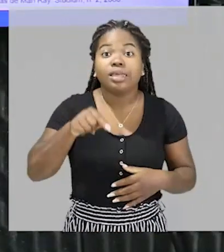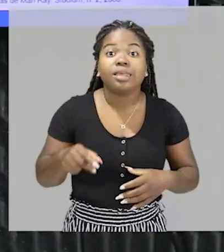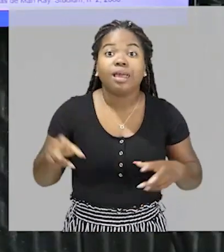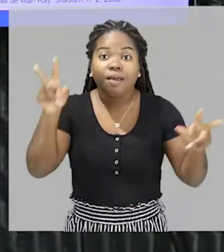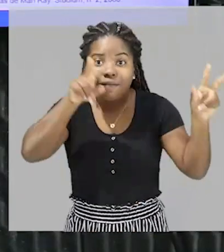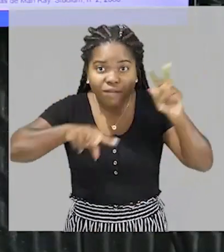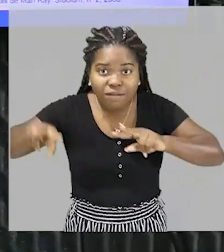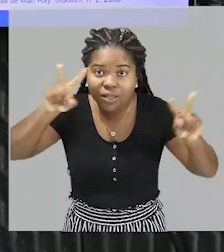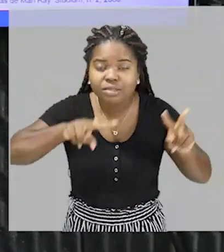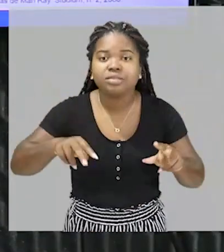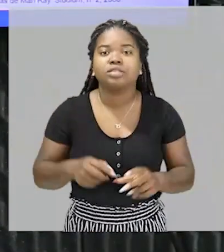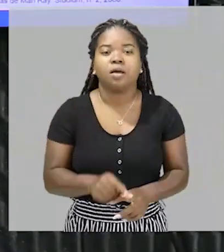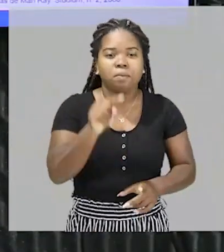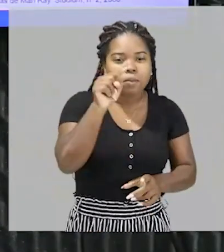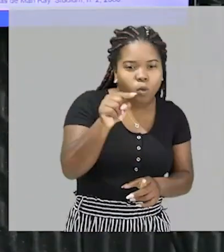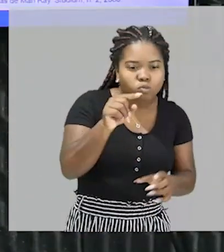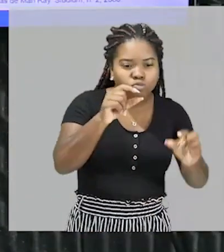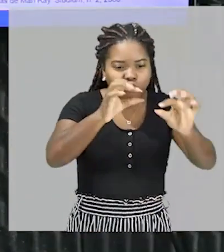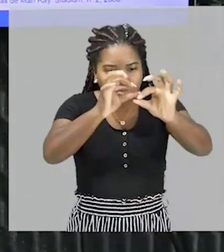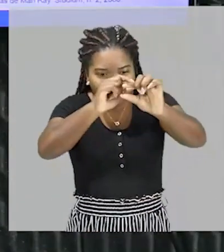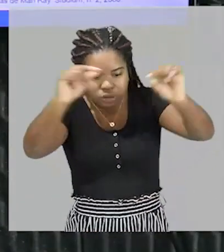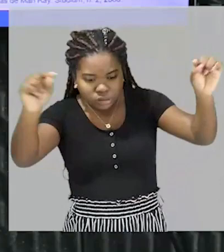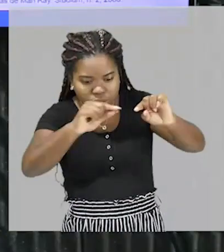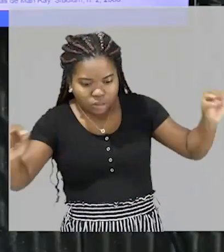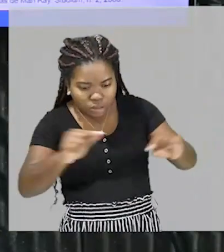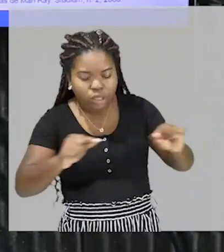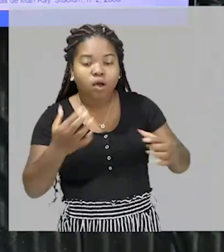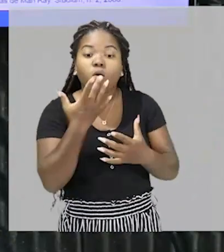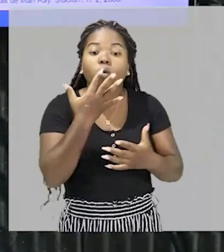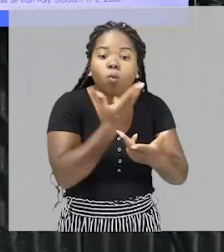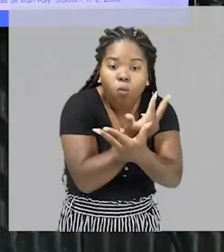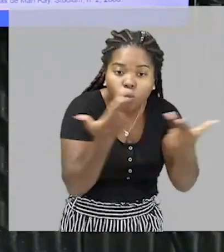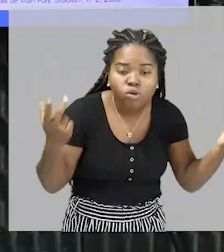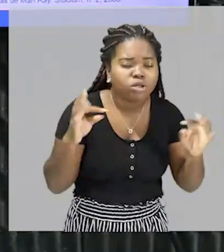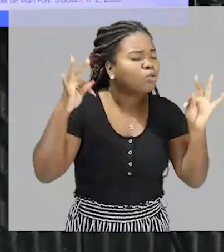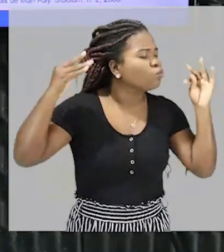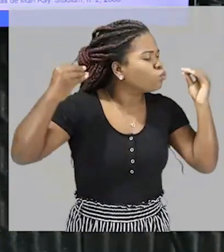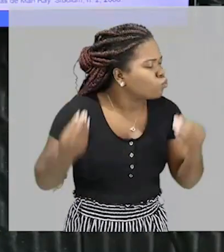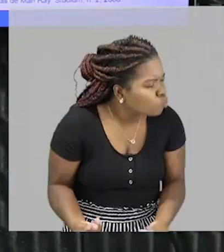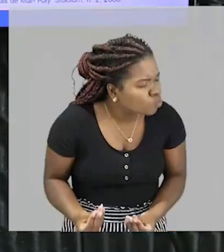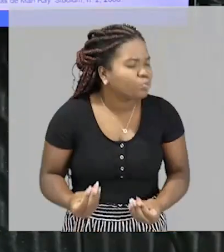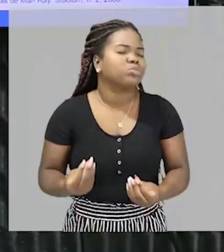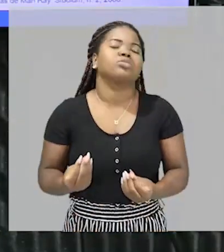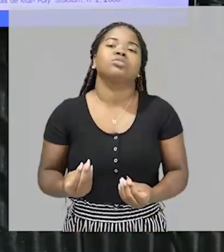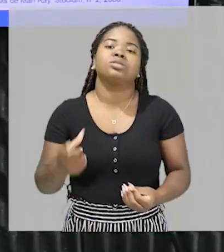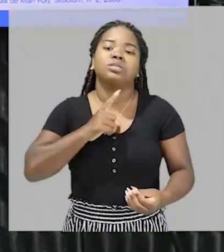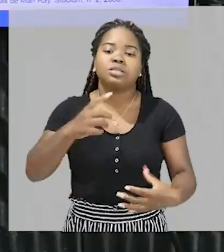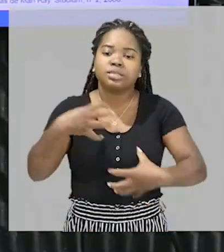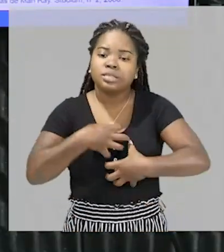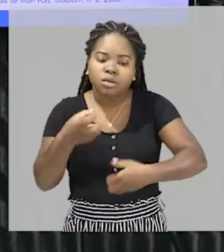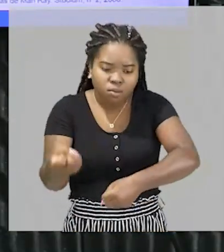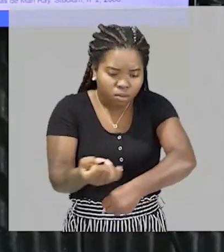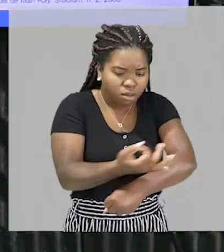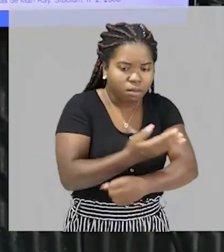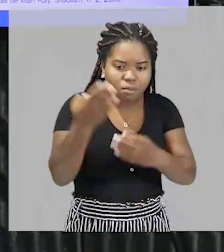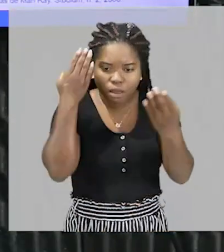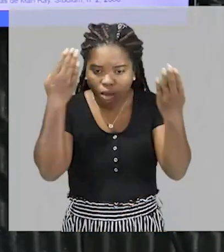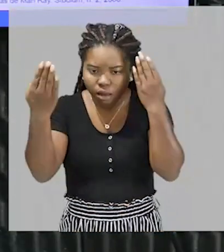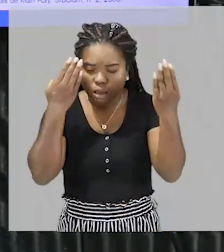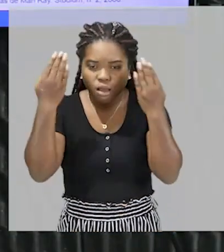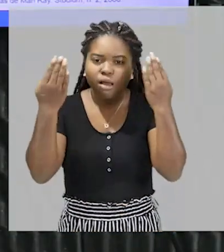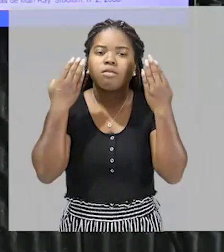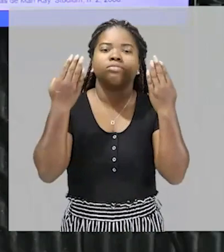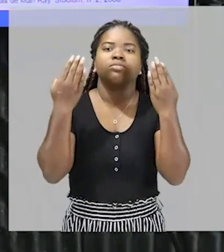formas, linhas, cores, tudo isso te traz e te remete a estados emocionais, estados